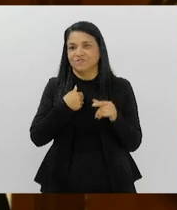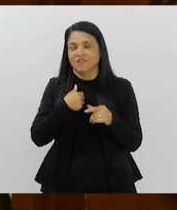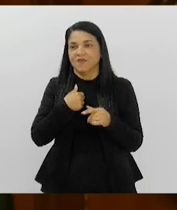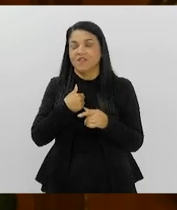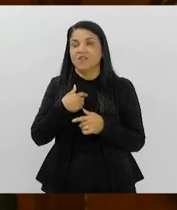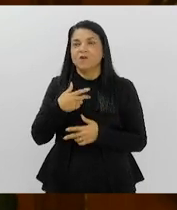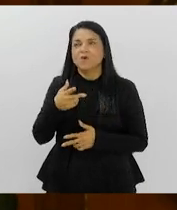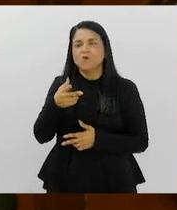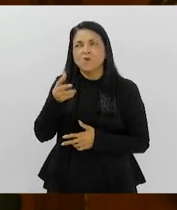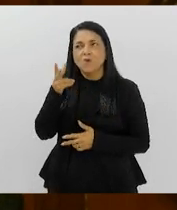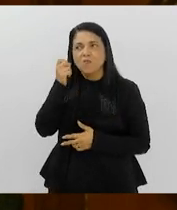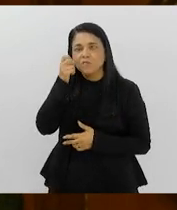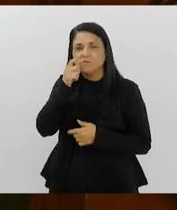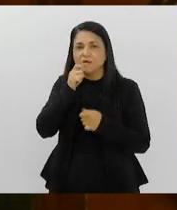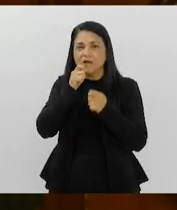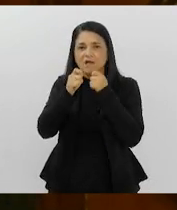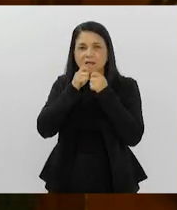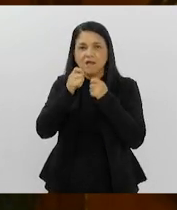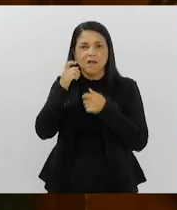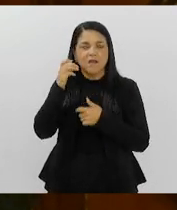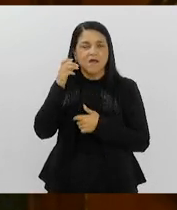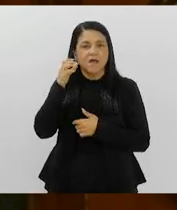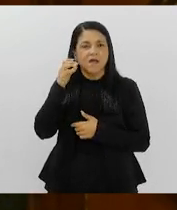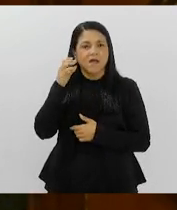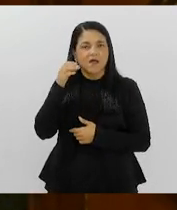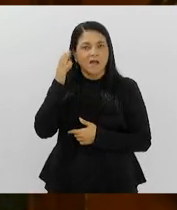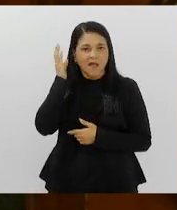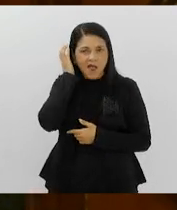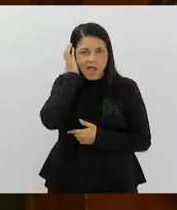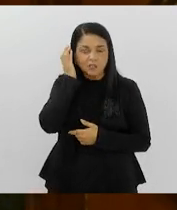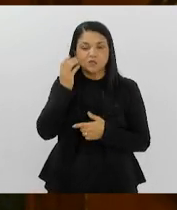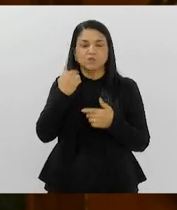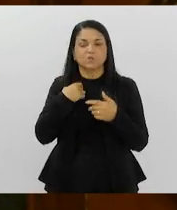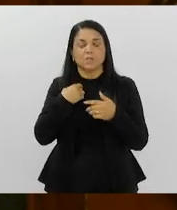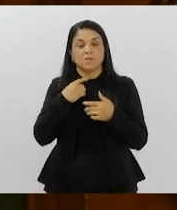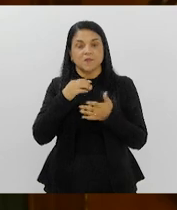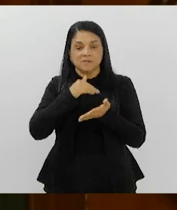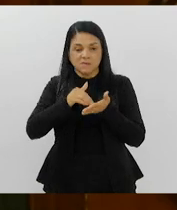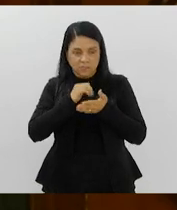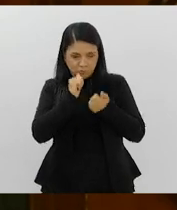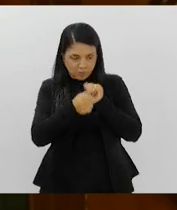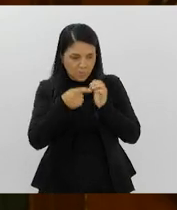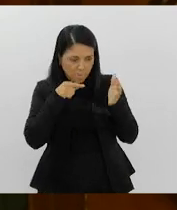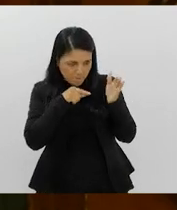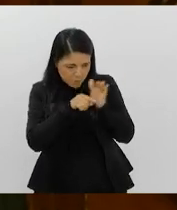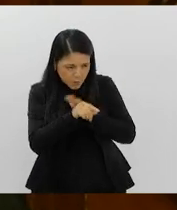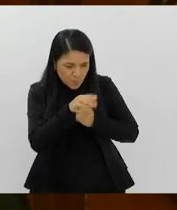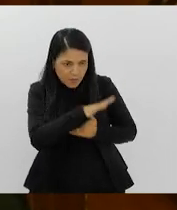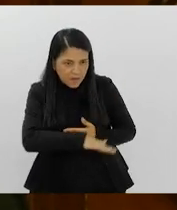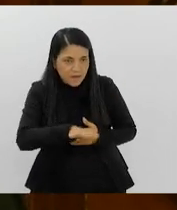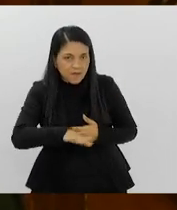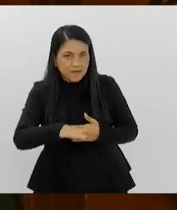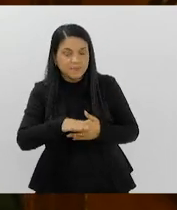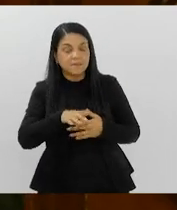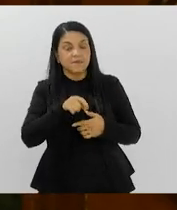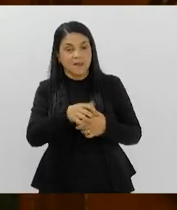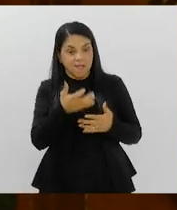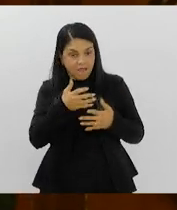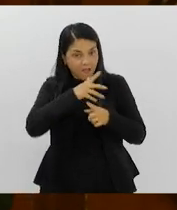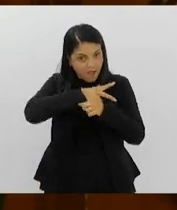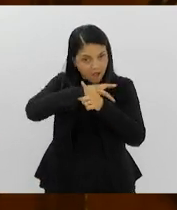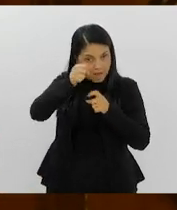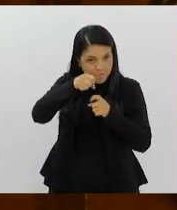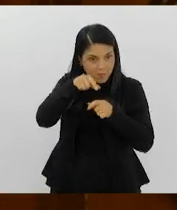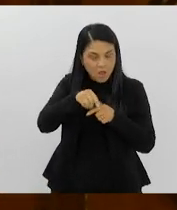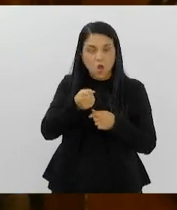rádio uma secretária de esporte falando: pergunte para a criança se ela quer ter, se ela quer ser campeã ou se ela